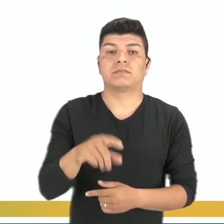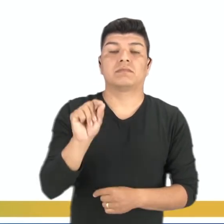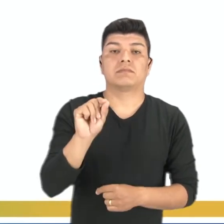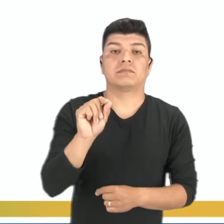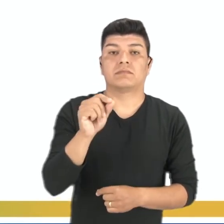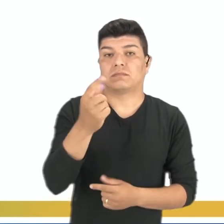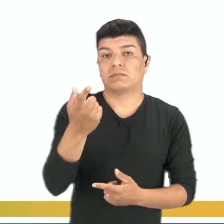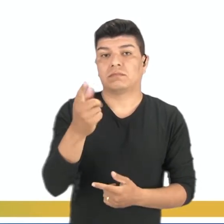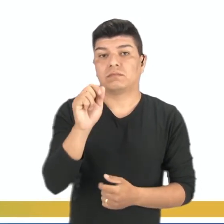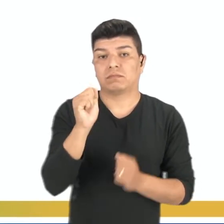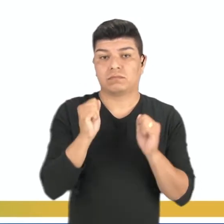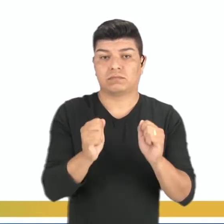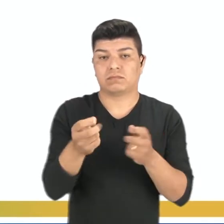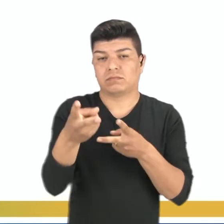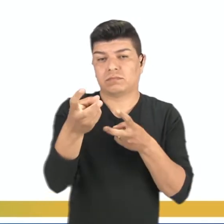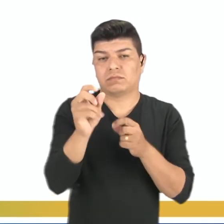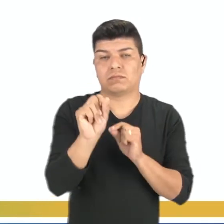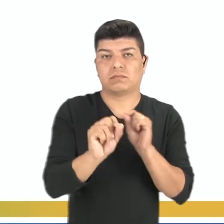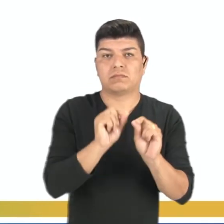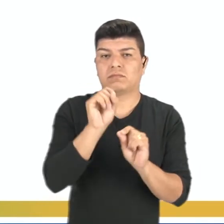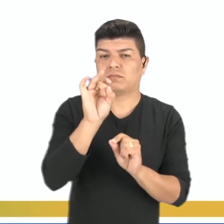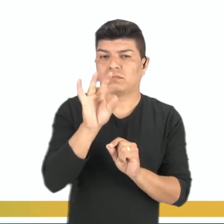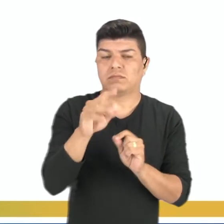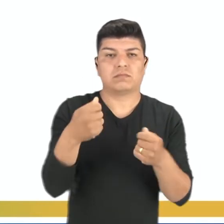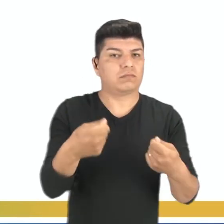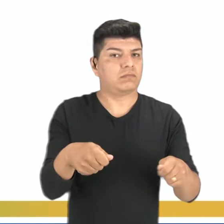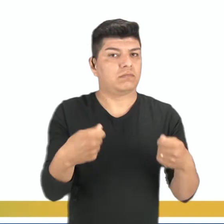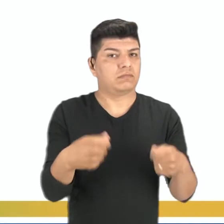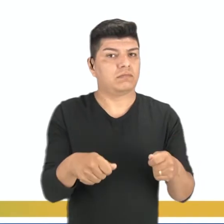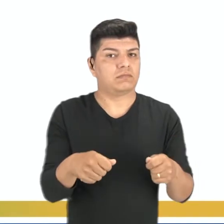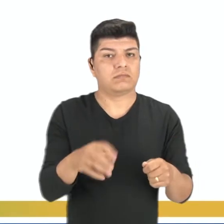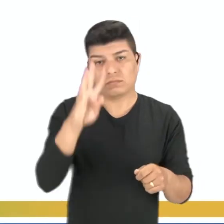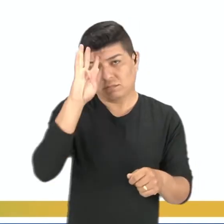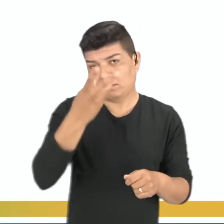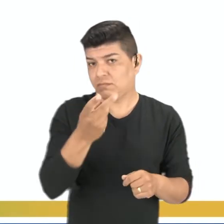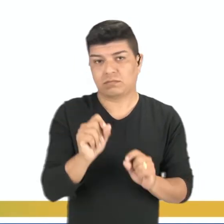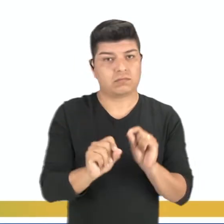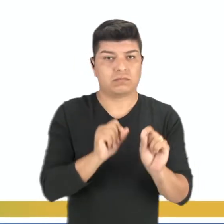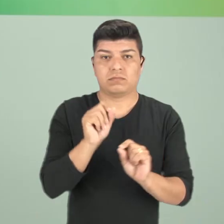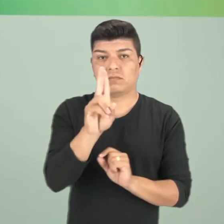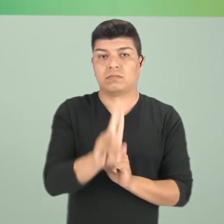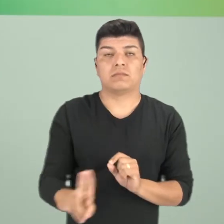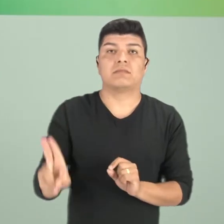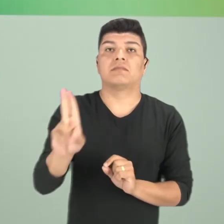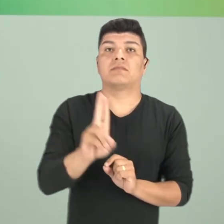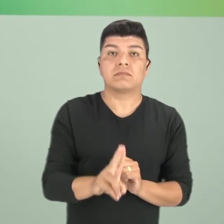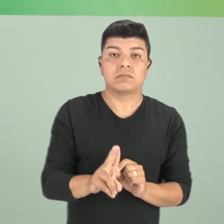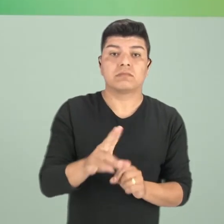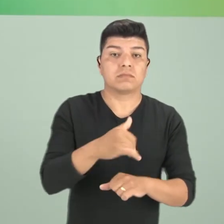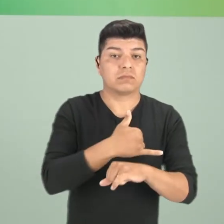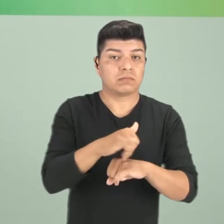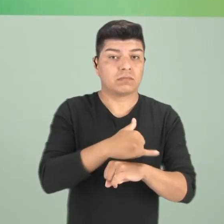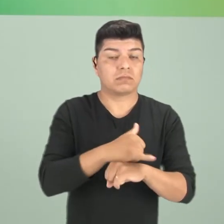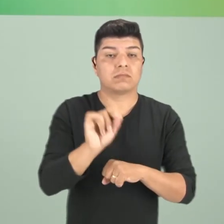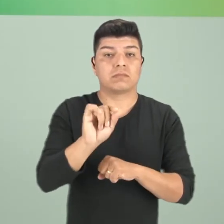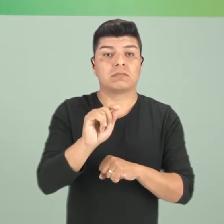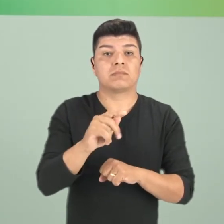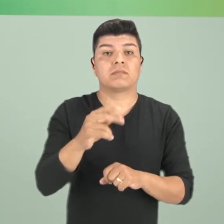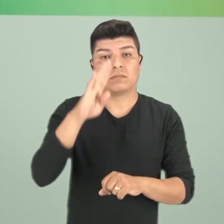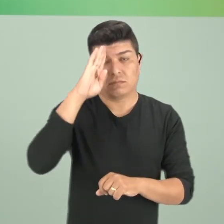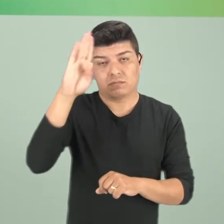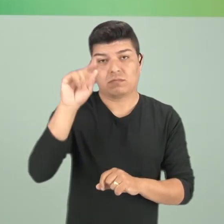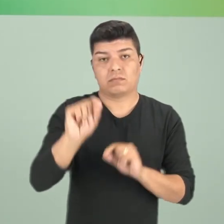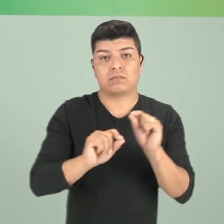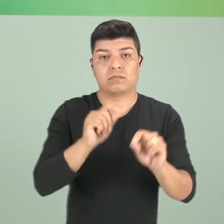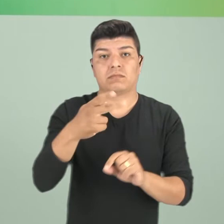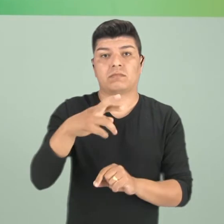nomenclatura, nós podemos perceber que basta você agora solucionar utilizando a estratégia da propriedade fundamental